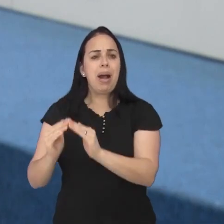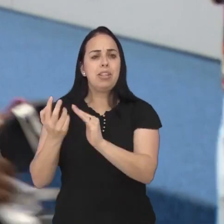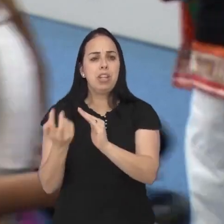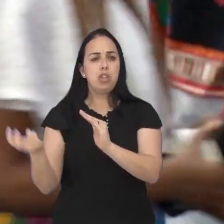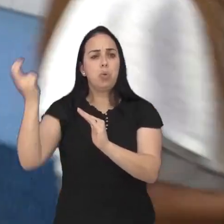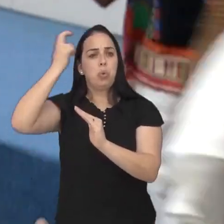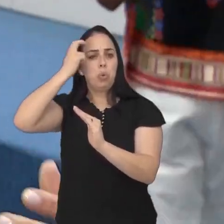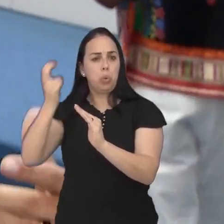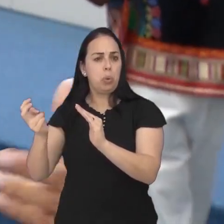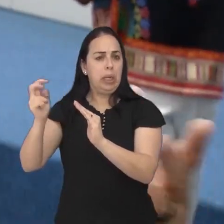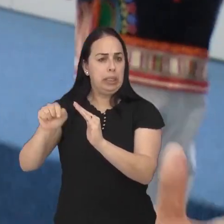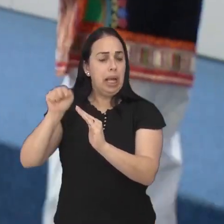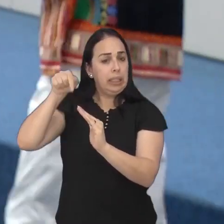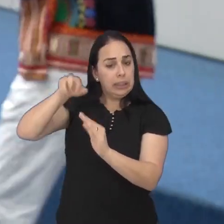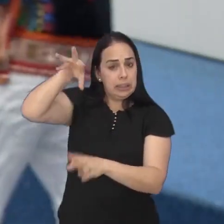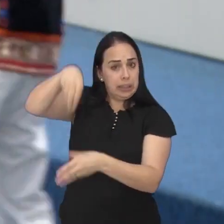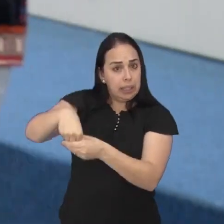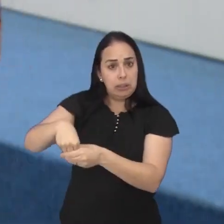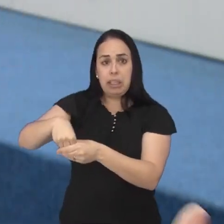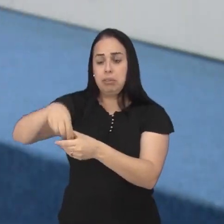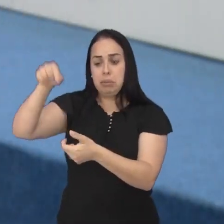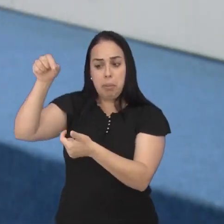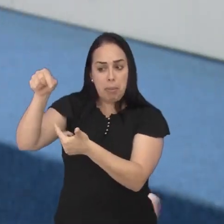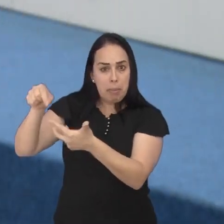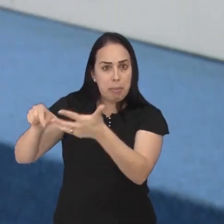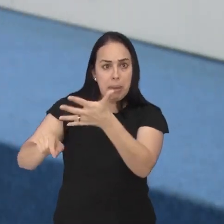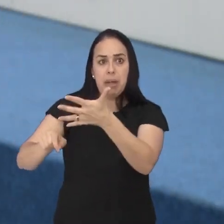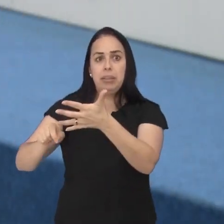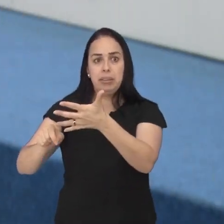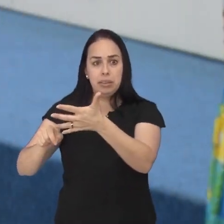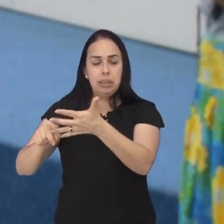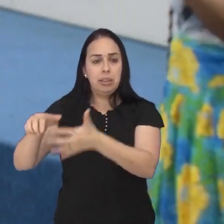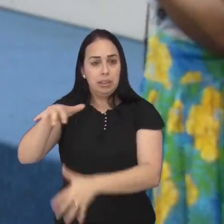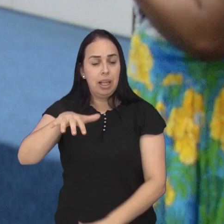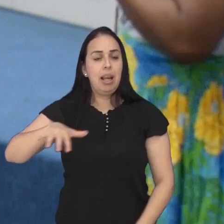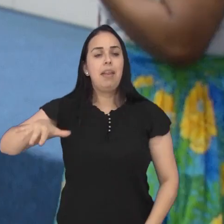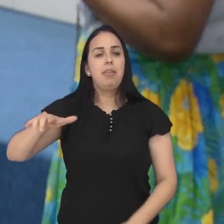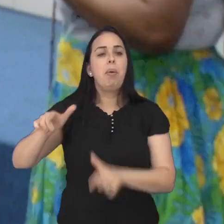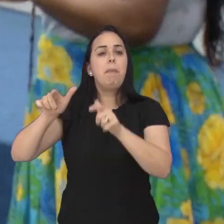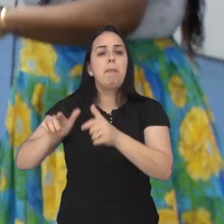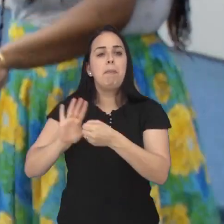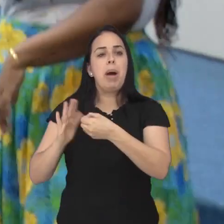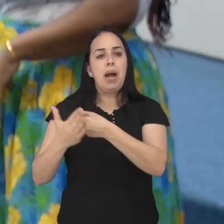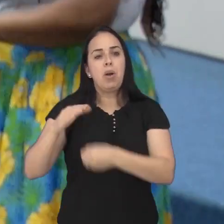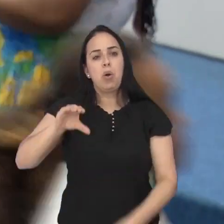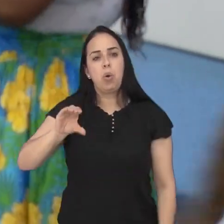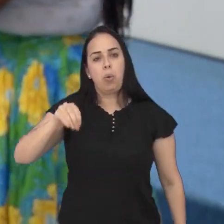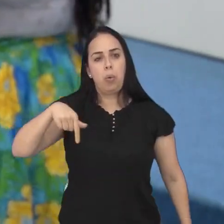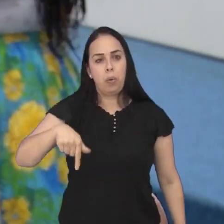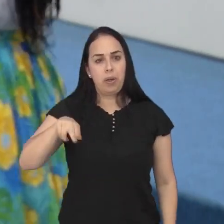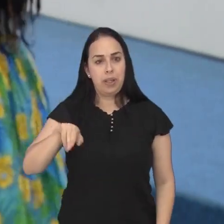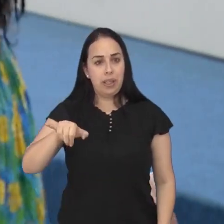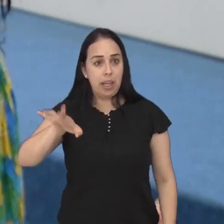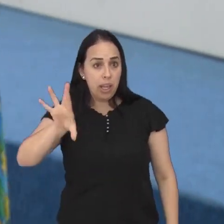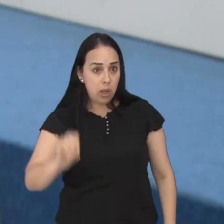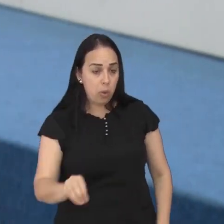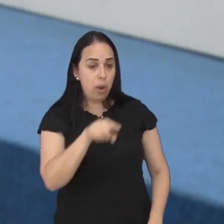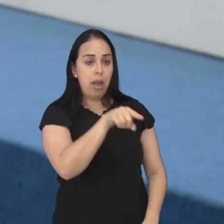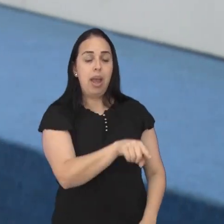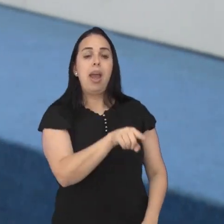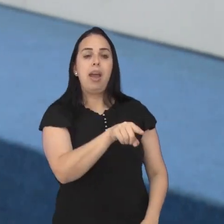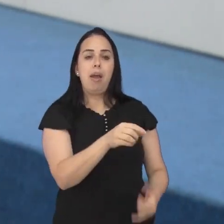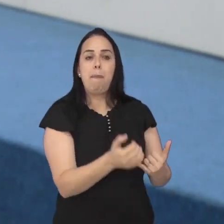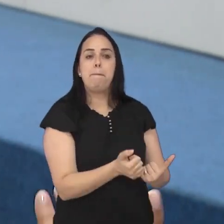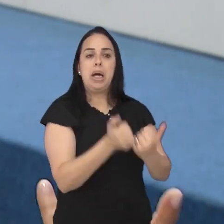cultura, que aí são várias atividades que eles fazem no bairro do Coqueiro. Então é especial, porque o jongo